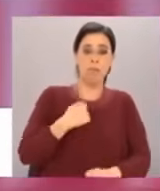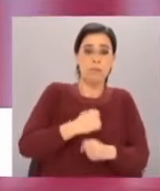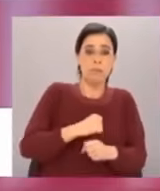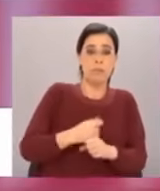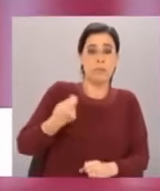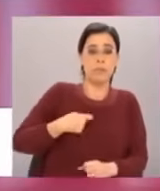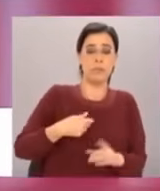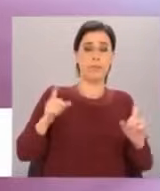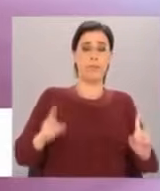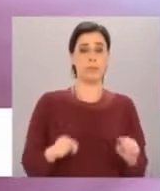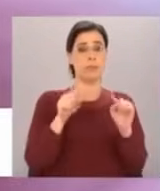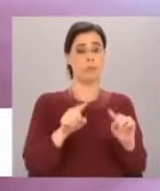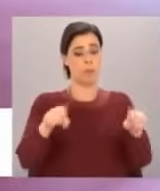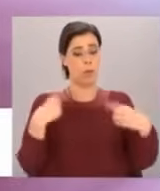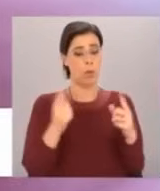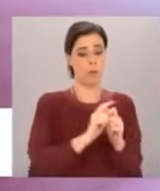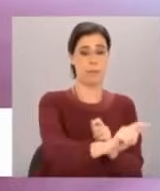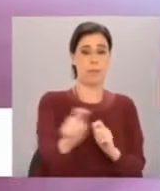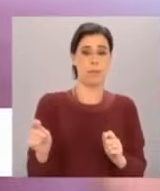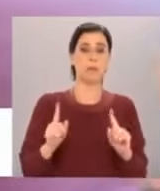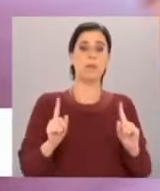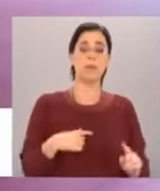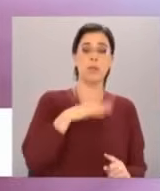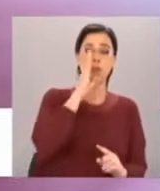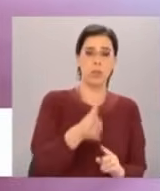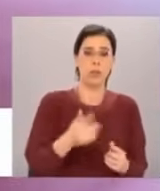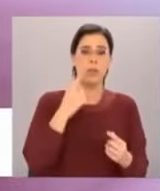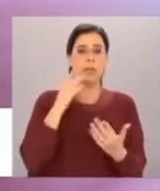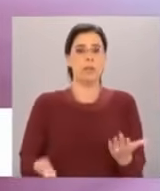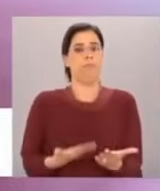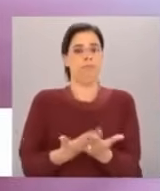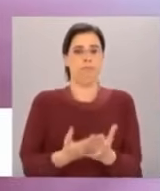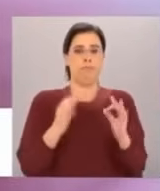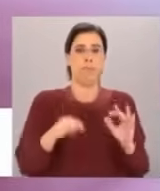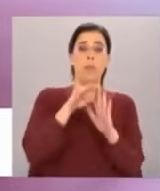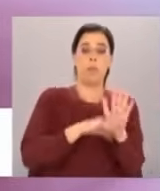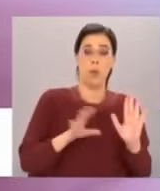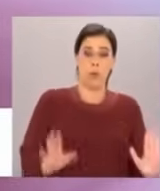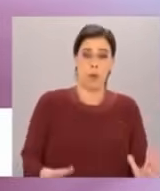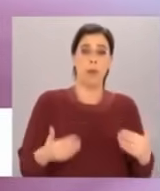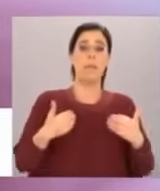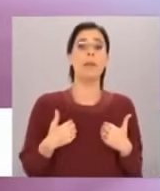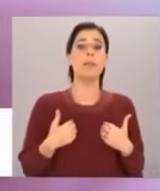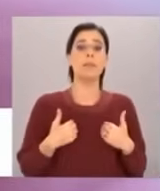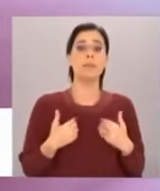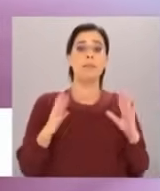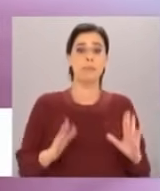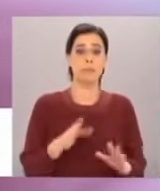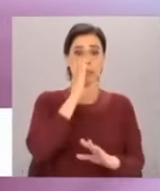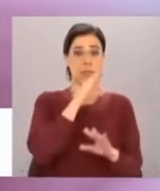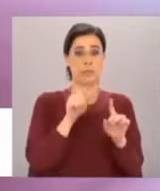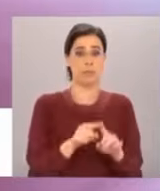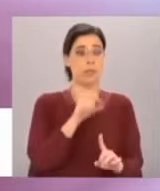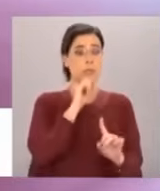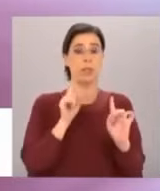trabalhou para a receber Neve como outros subsídios o que se eu já disse isso na apresentação do próprio programa O que vamos ter É nos